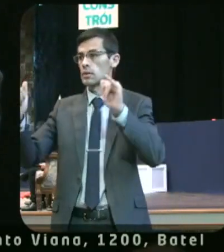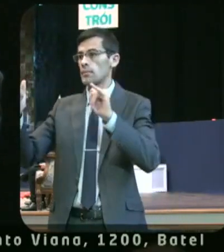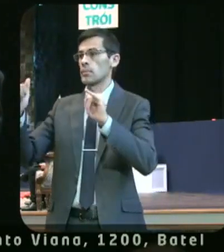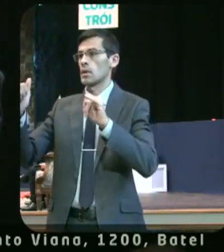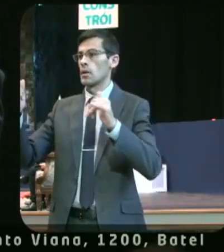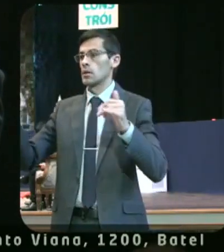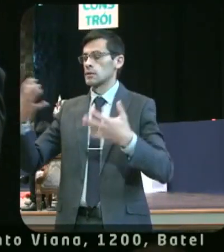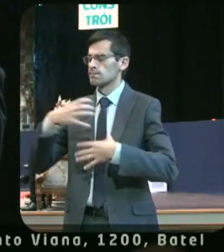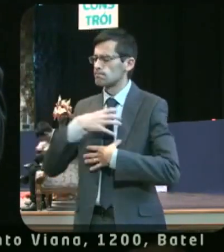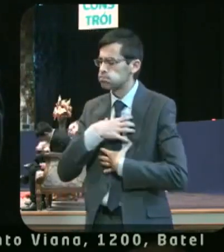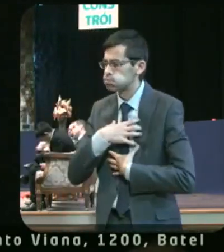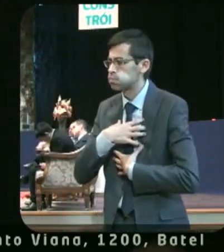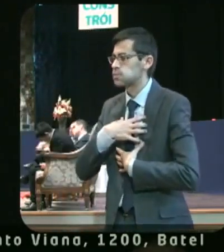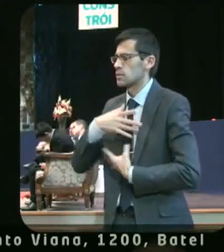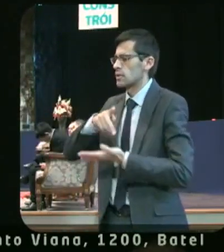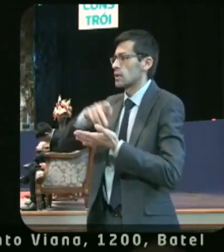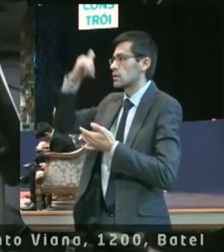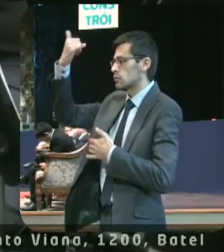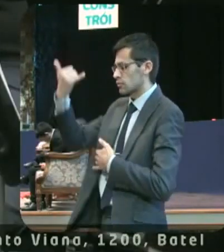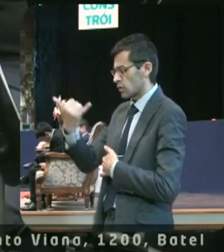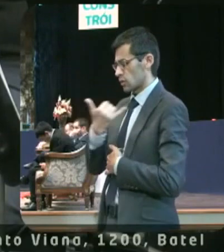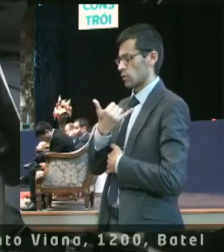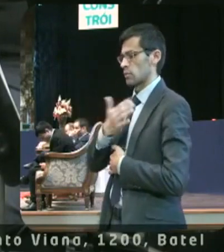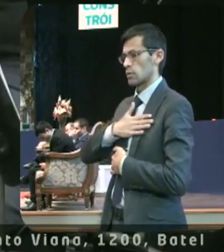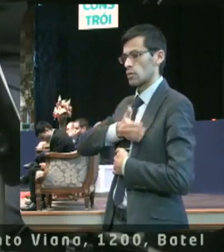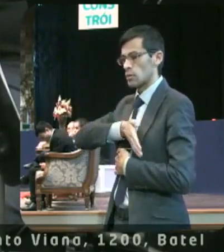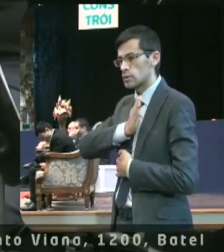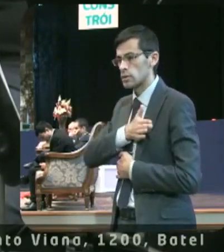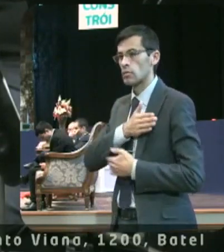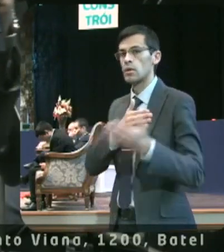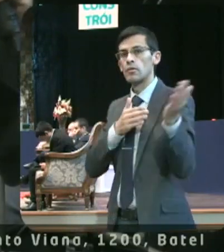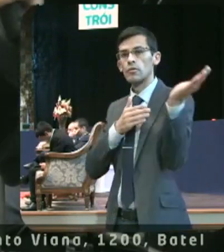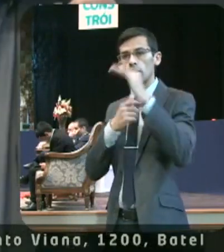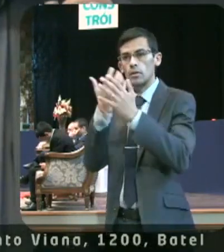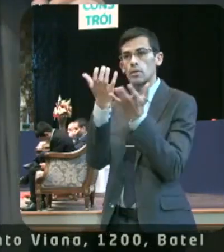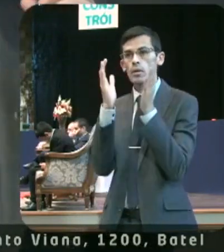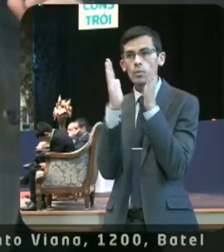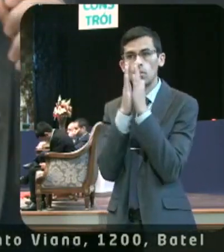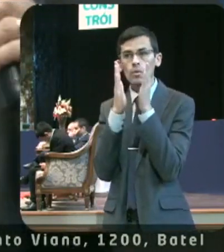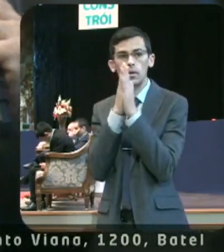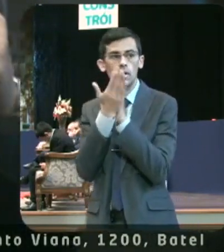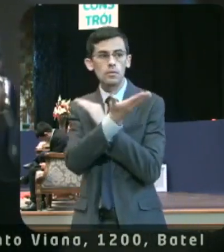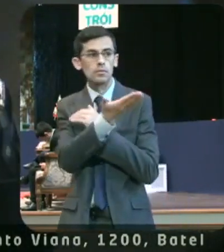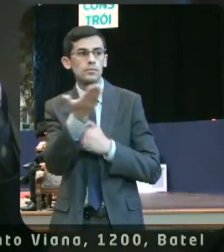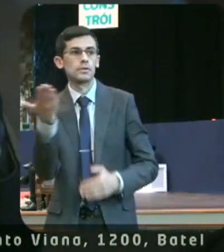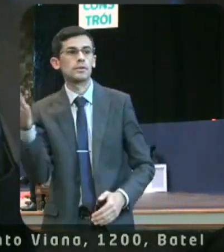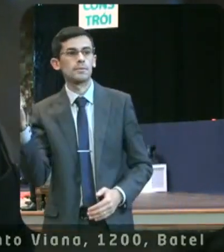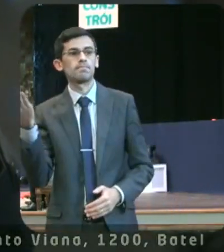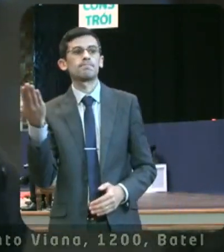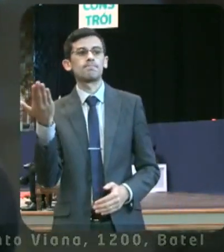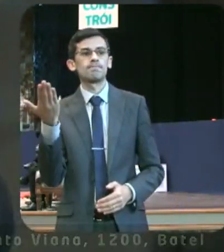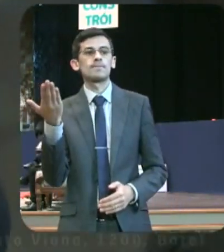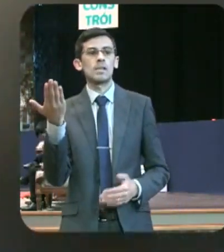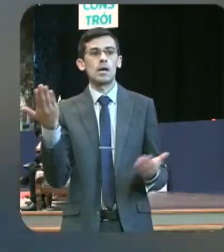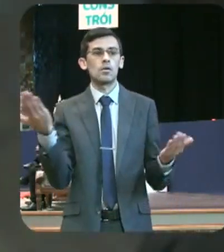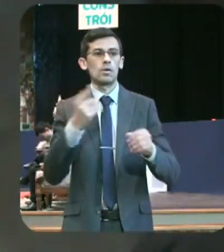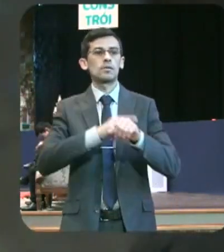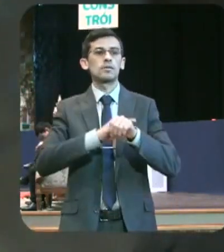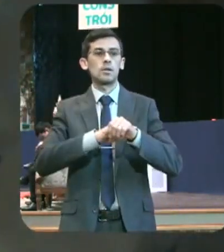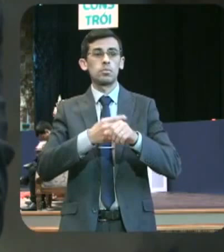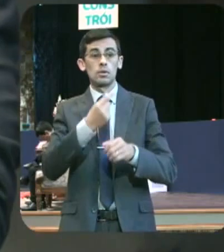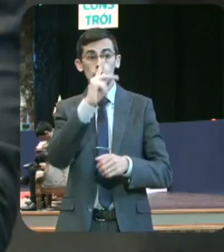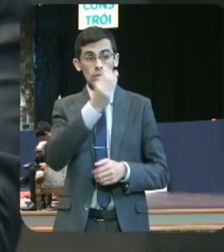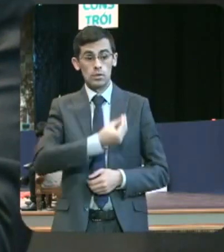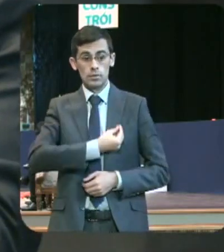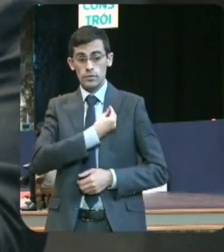de Deus é para mim hoje, é para mim, vem para cá, eu quero estar orando por você, quero estar dedicando a tua